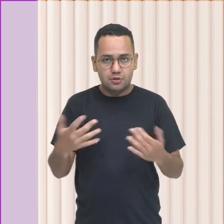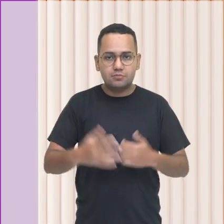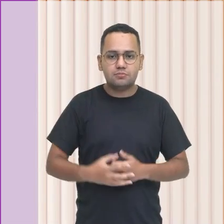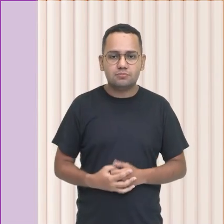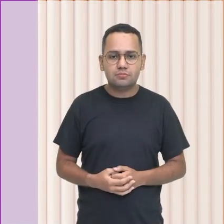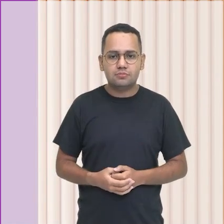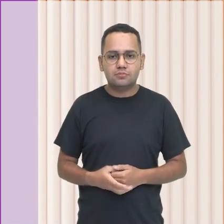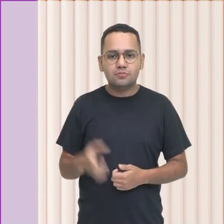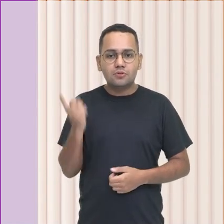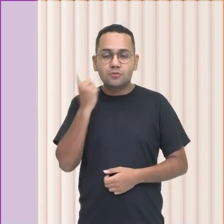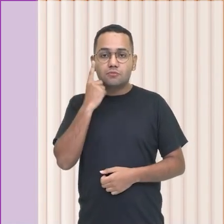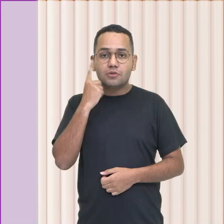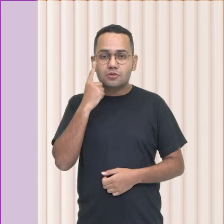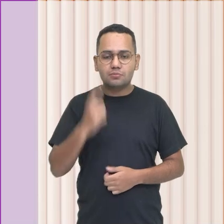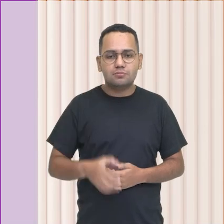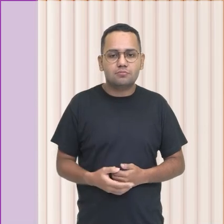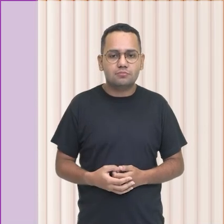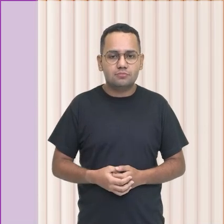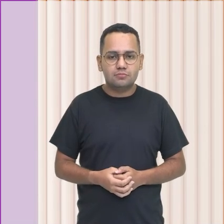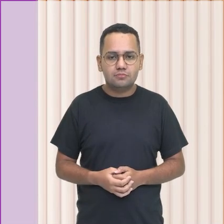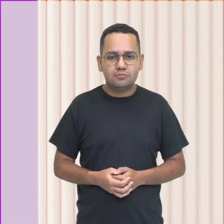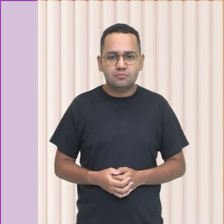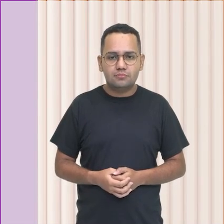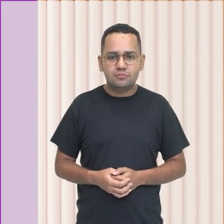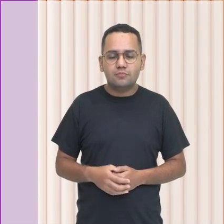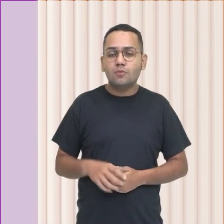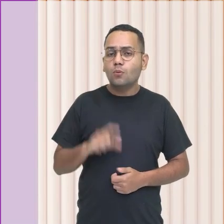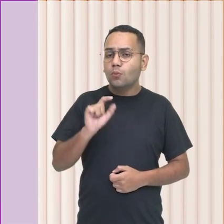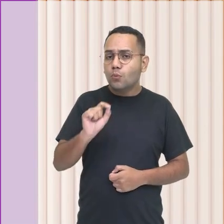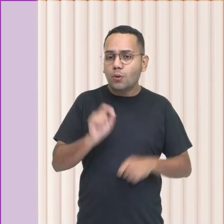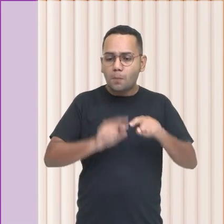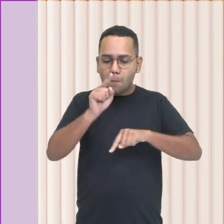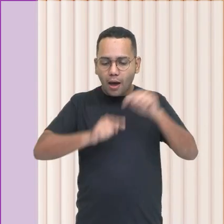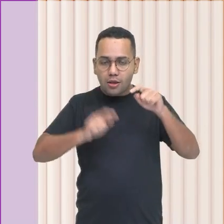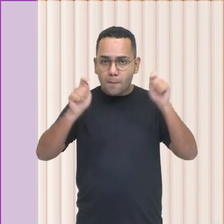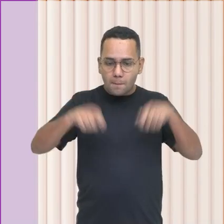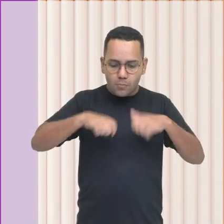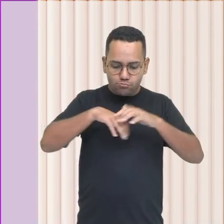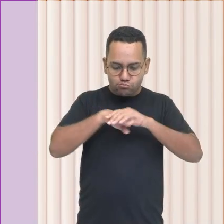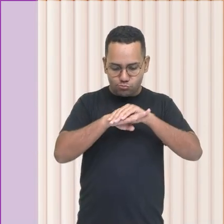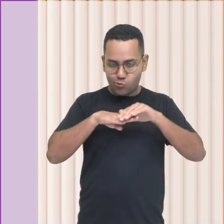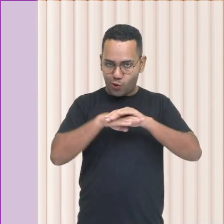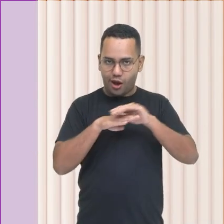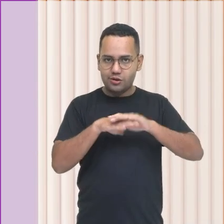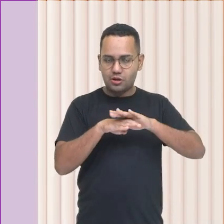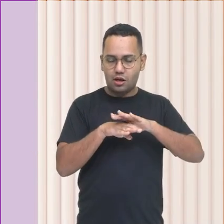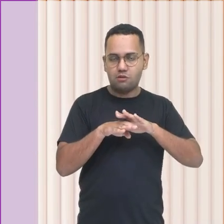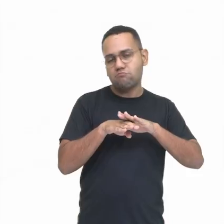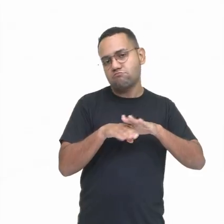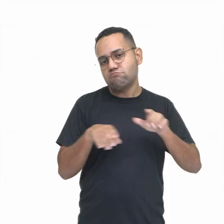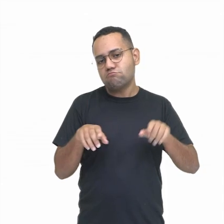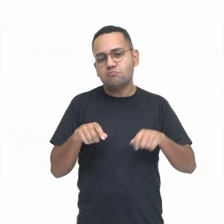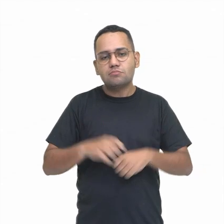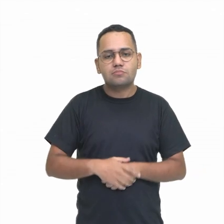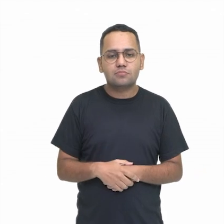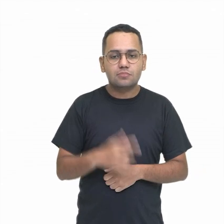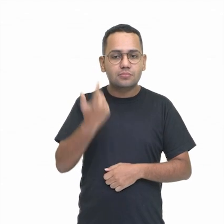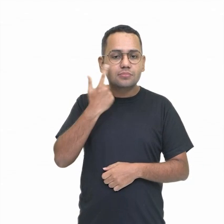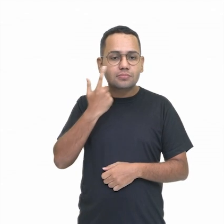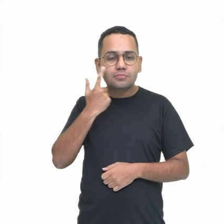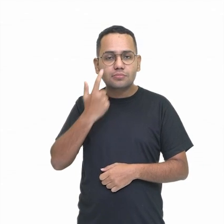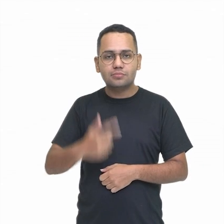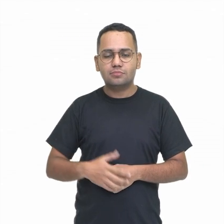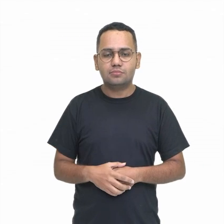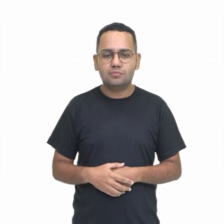então com as unidades de armazenamento e velocidade de transferência de dados vamos ver então